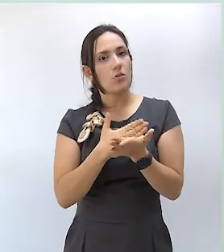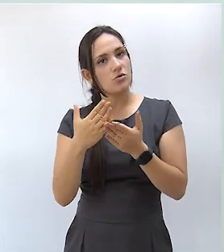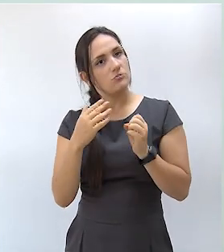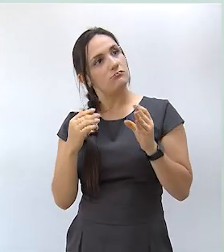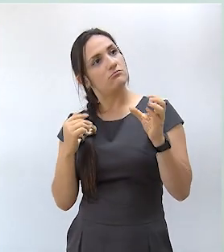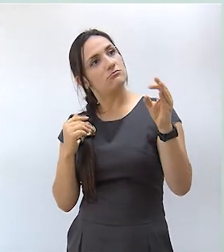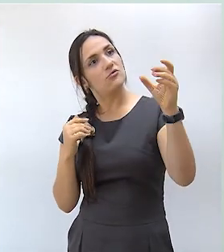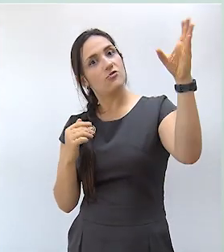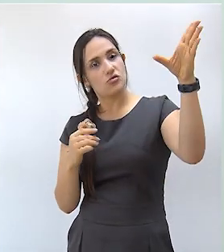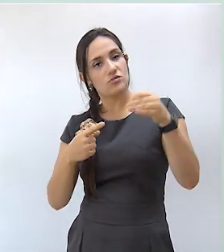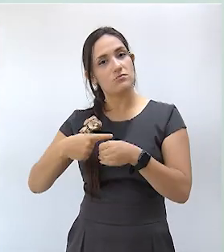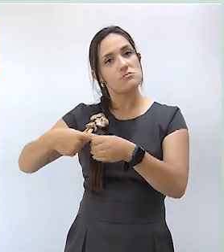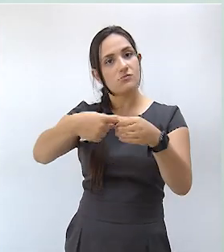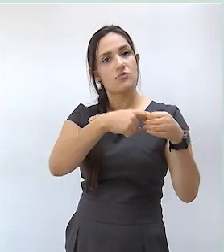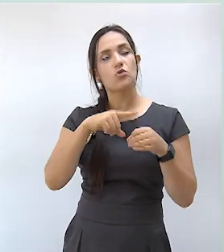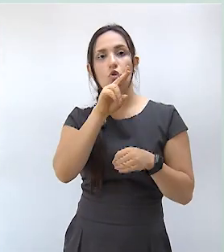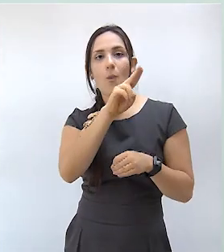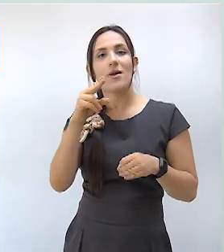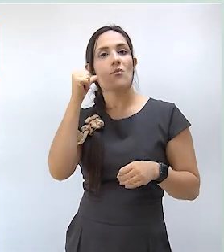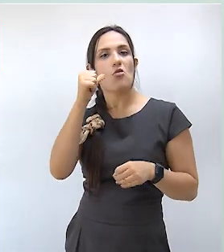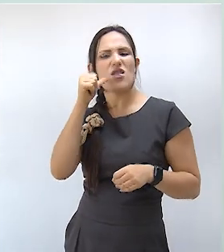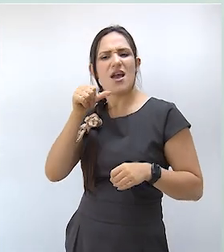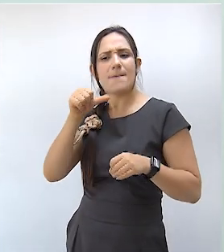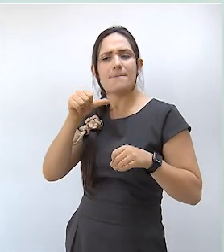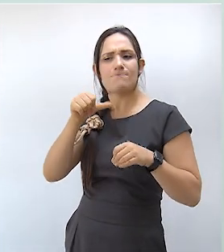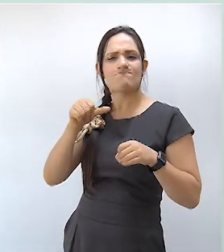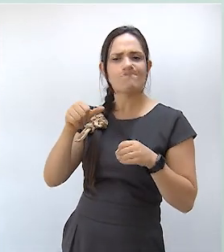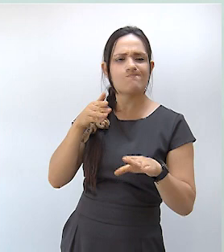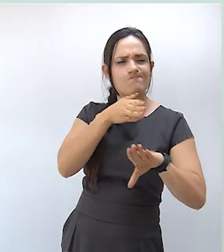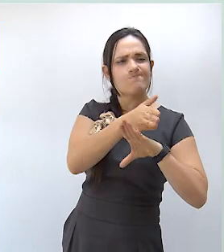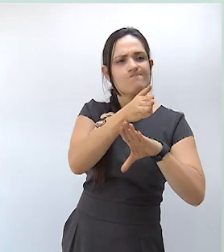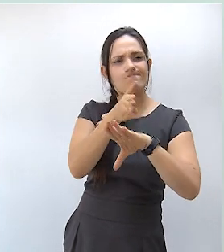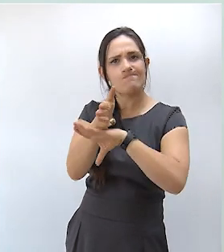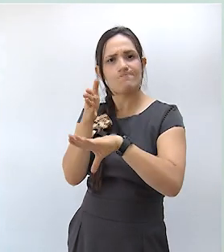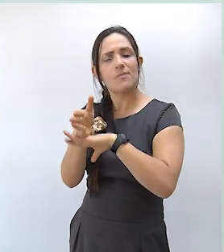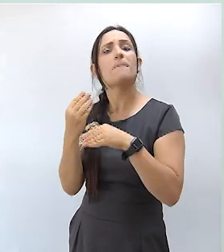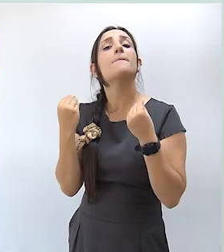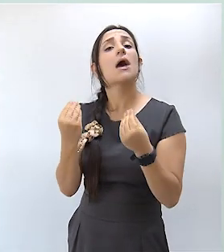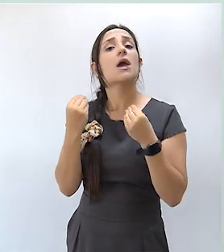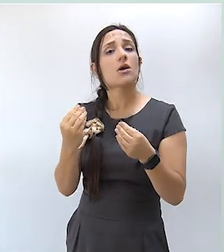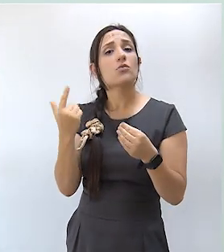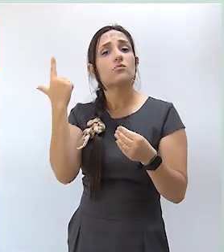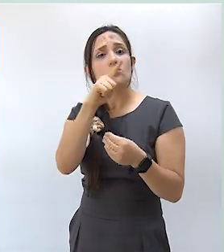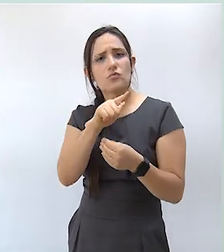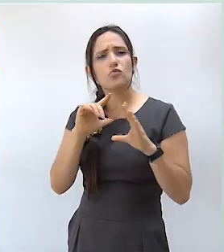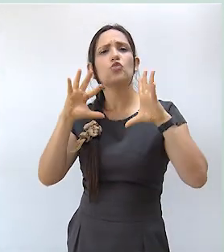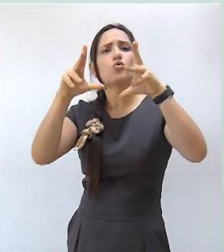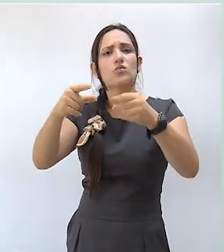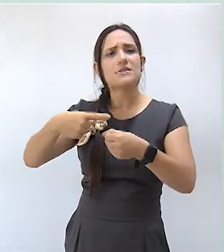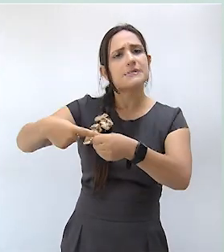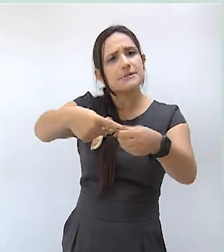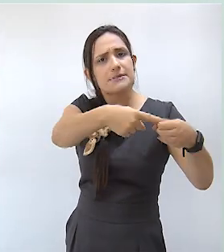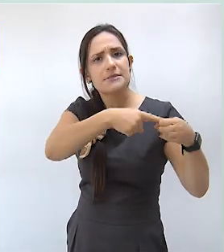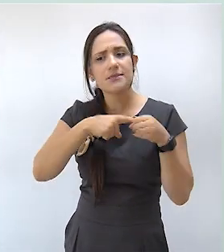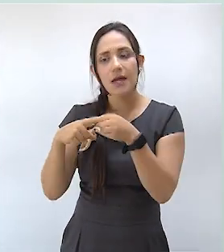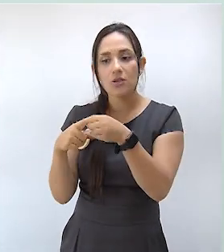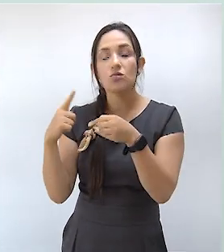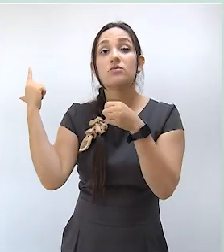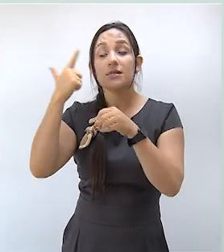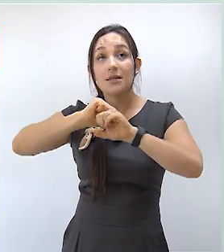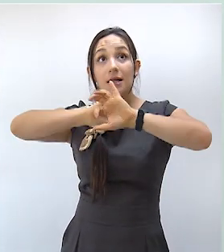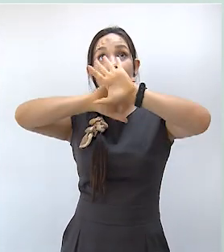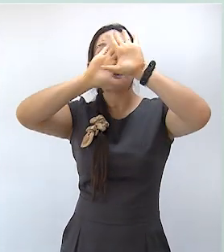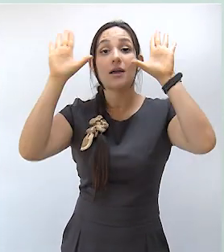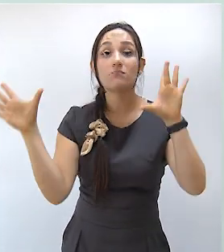retomando a agenda de viagens do programa mulheres em movimento para que a gente possa interiorizar as políticas públicas para as